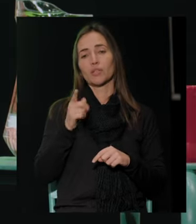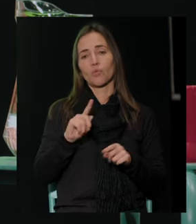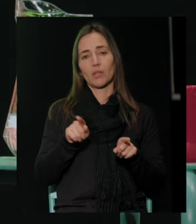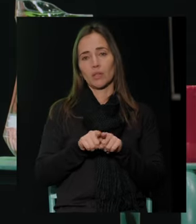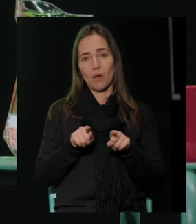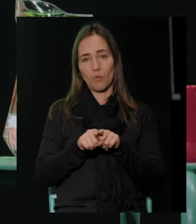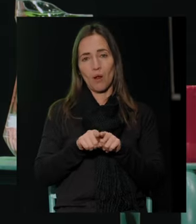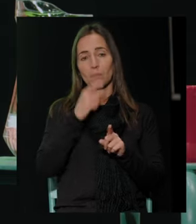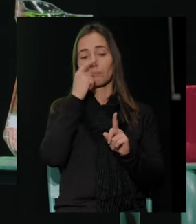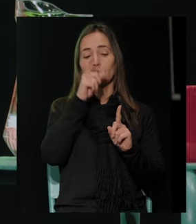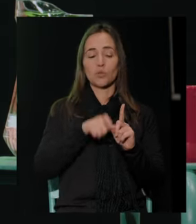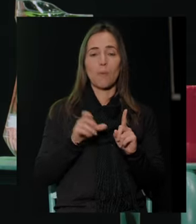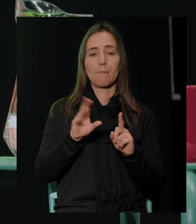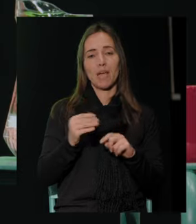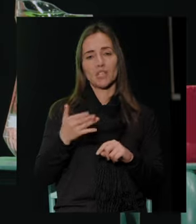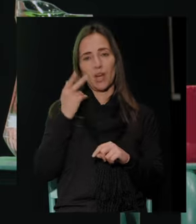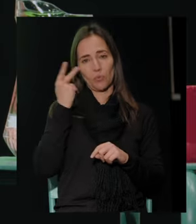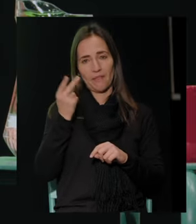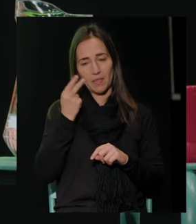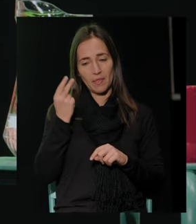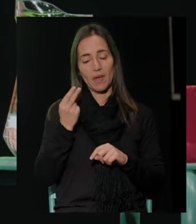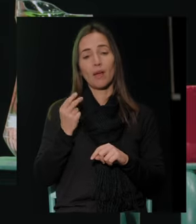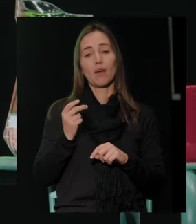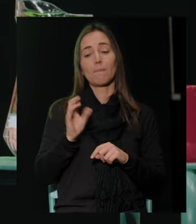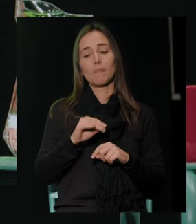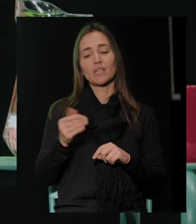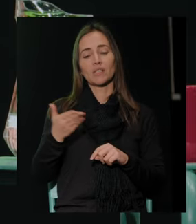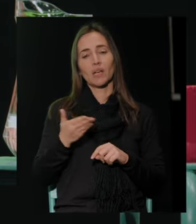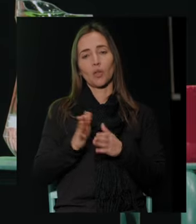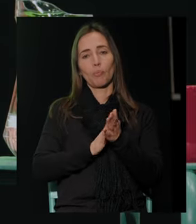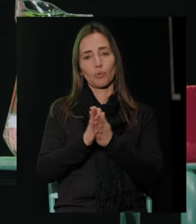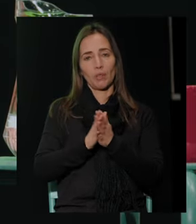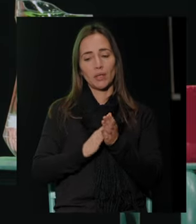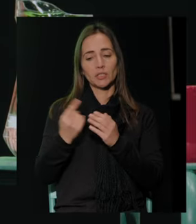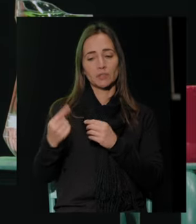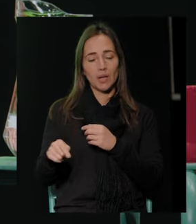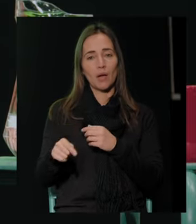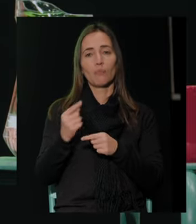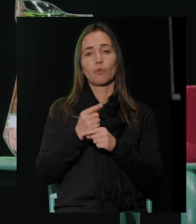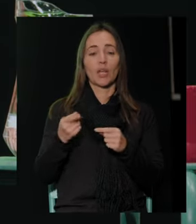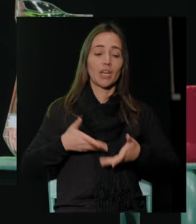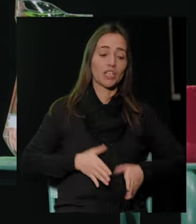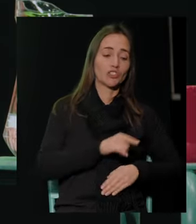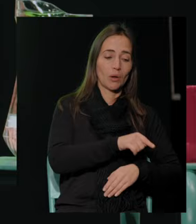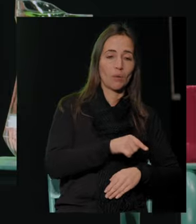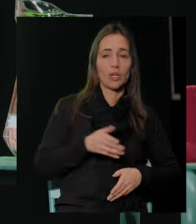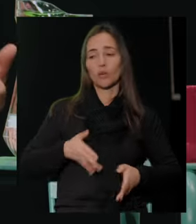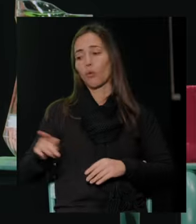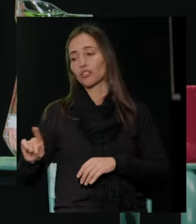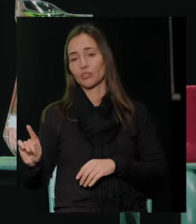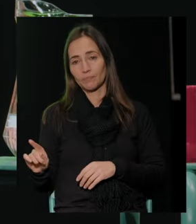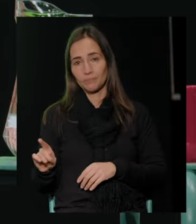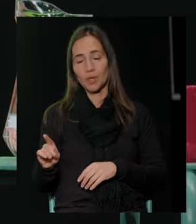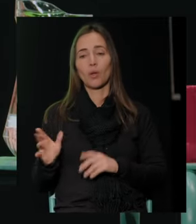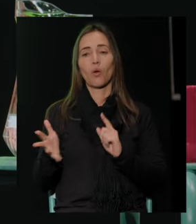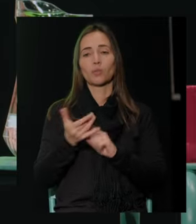que alguém tem mais direito à vida ou às oportunidades que a vida lhe dá porque nasceu num determinado sítio e não no outro. Portanto, isto consegue-se